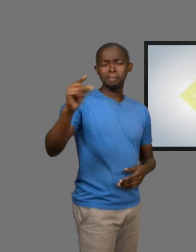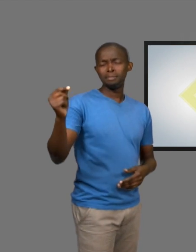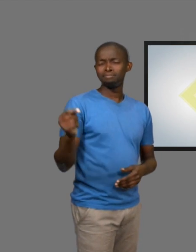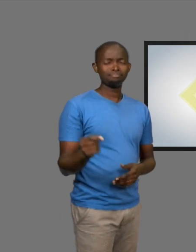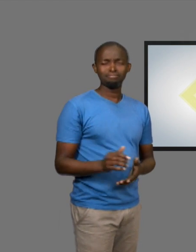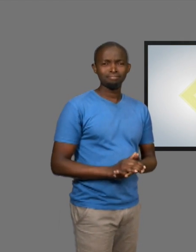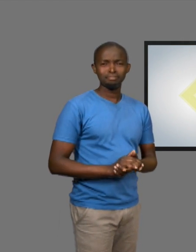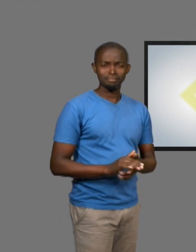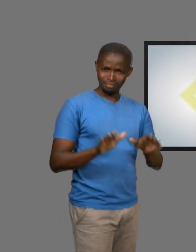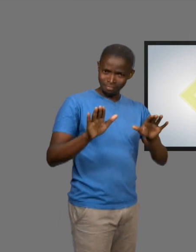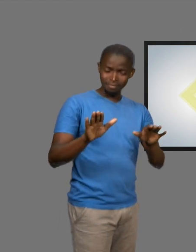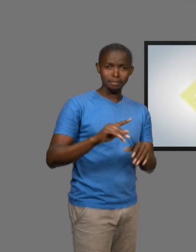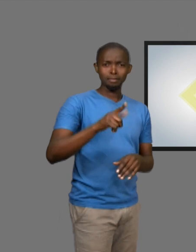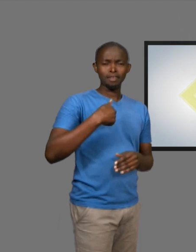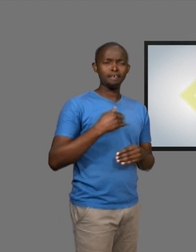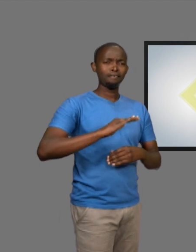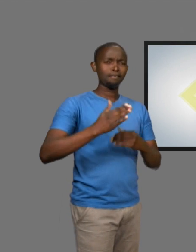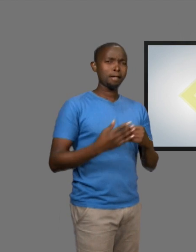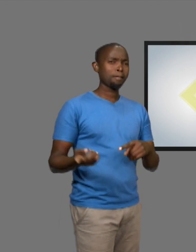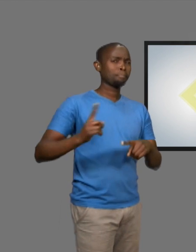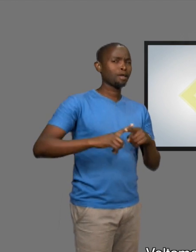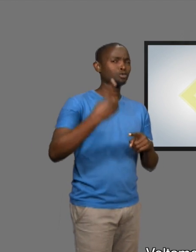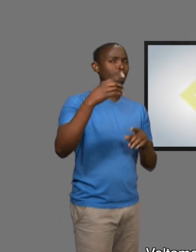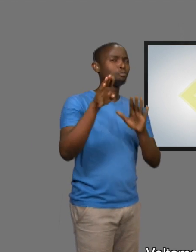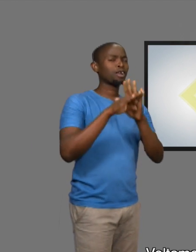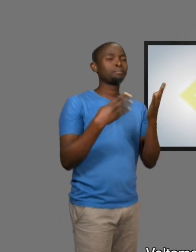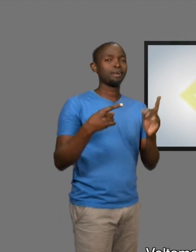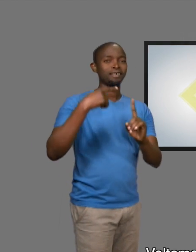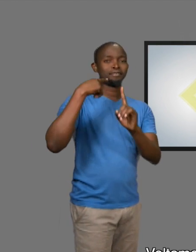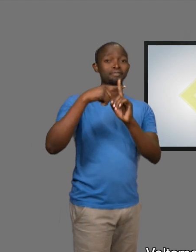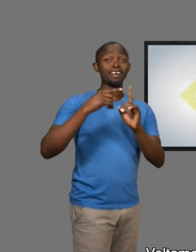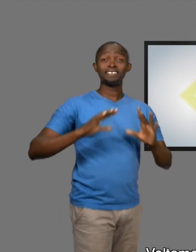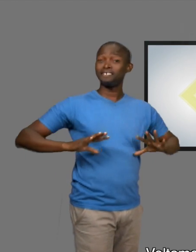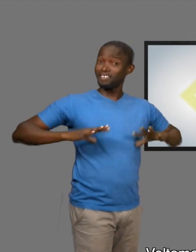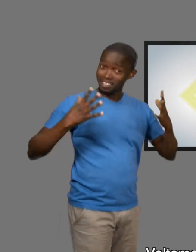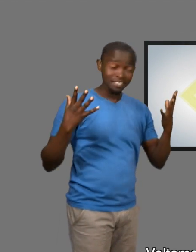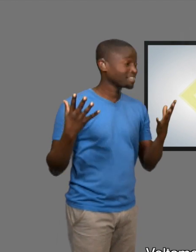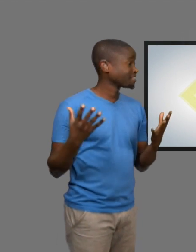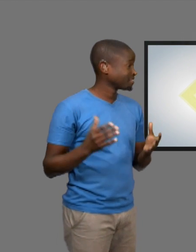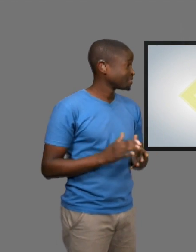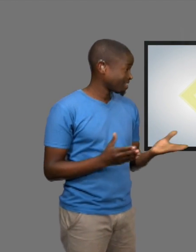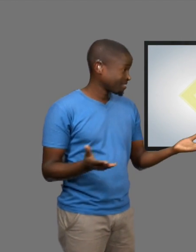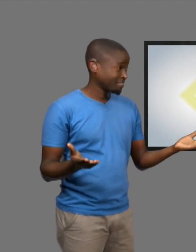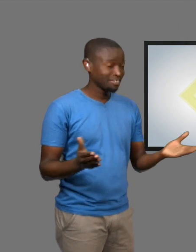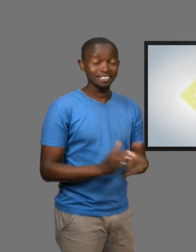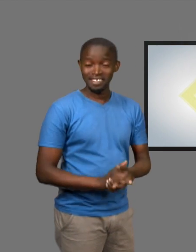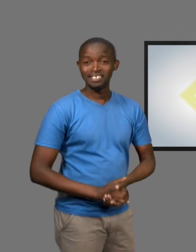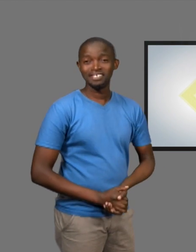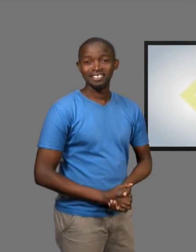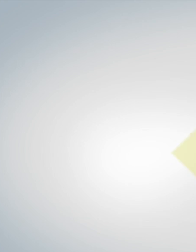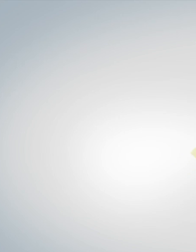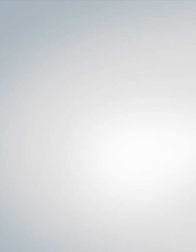Não saia daí, voltamos com mais reportagens e com a rubrica Mais Vida.